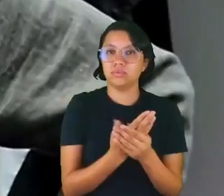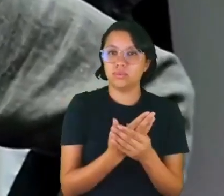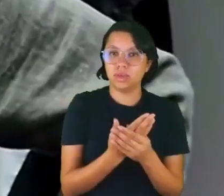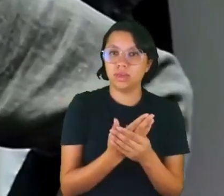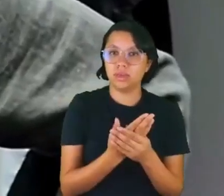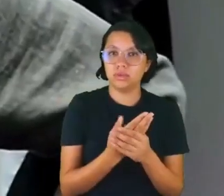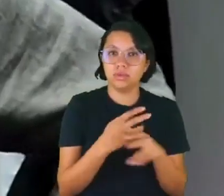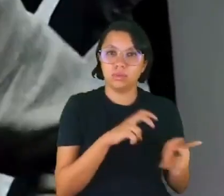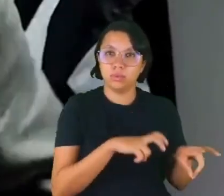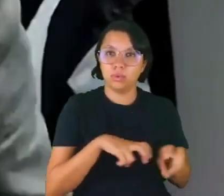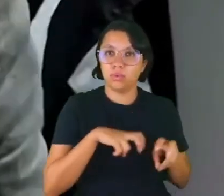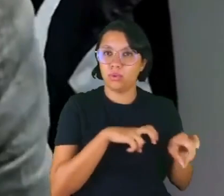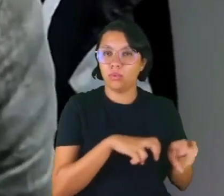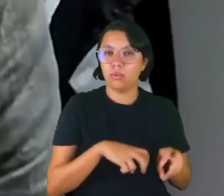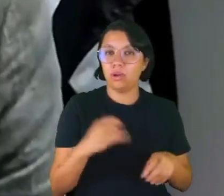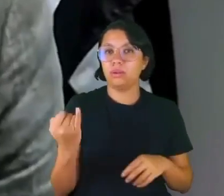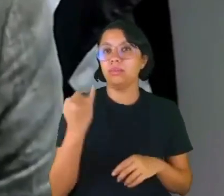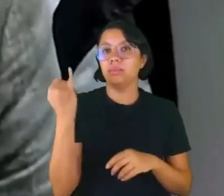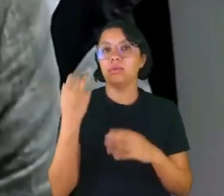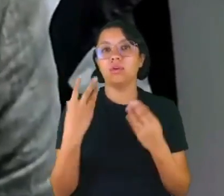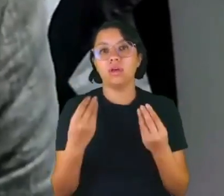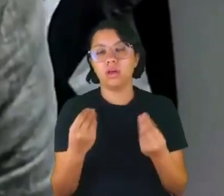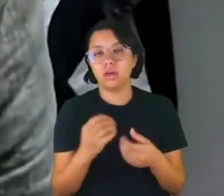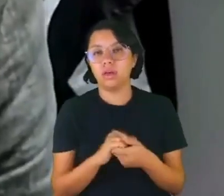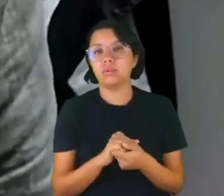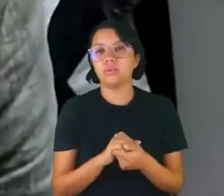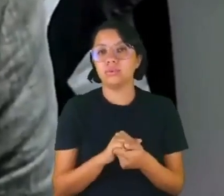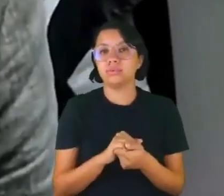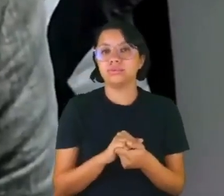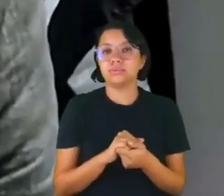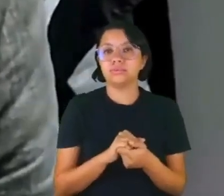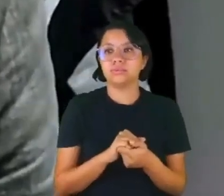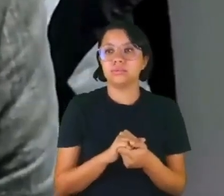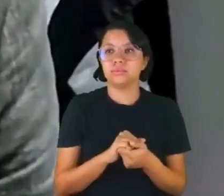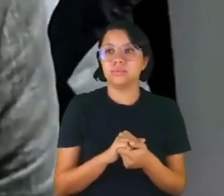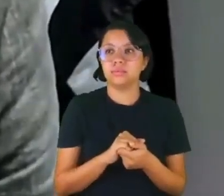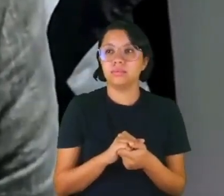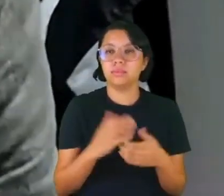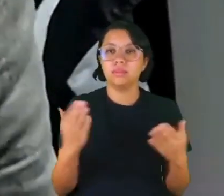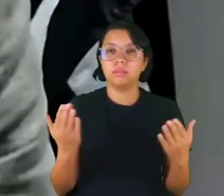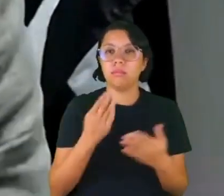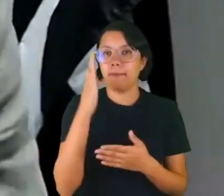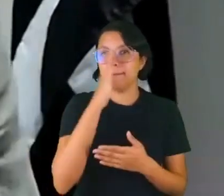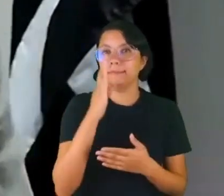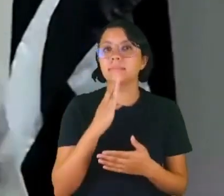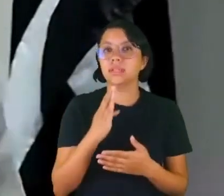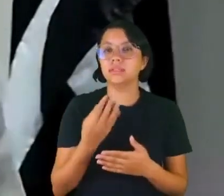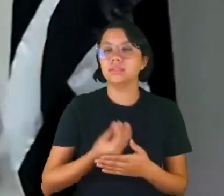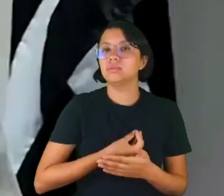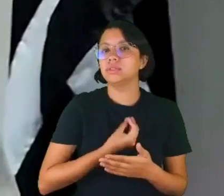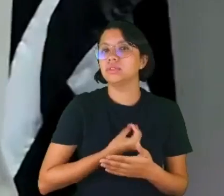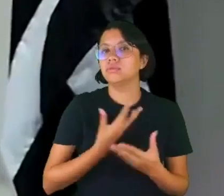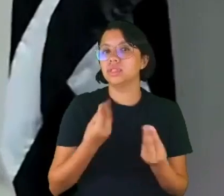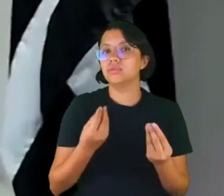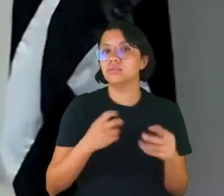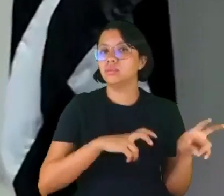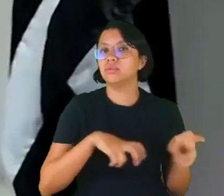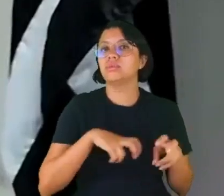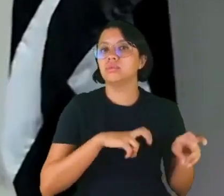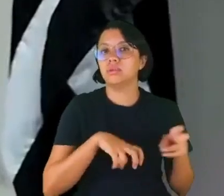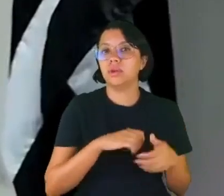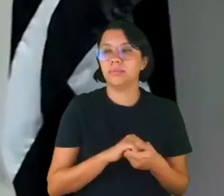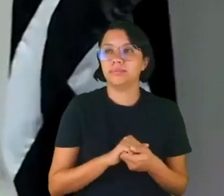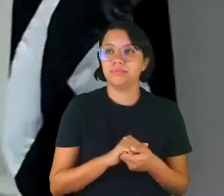o Brasil, né, que vive tanto da produção rural, e nós entendemos, com base no Código Civil, no voto do ministro Luiz